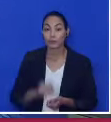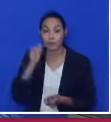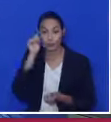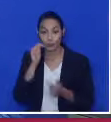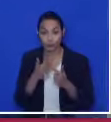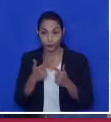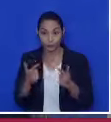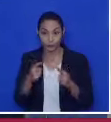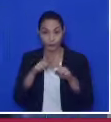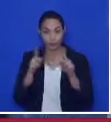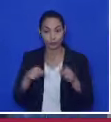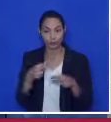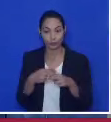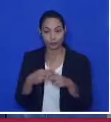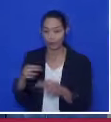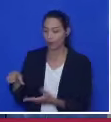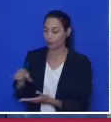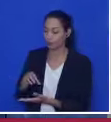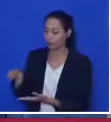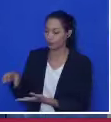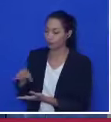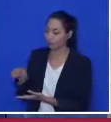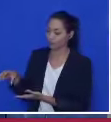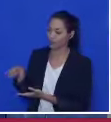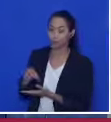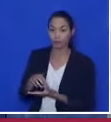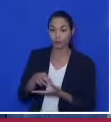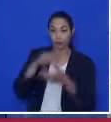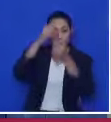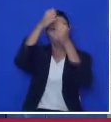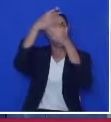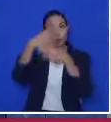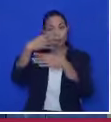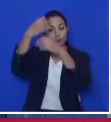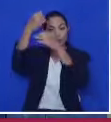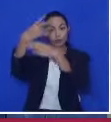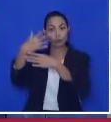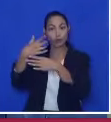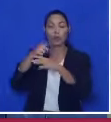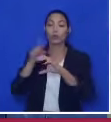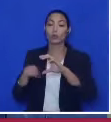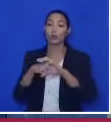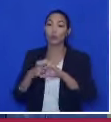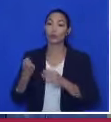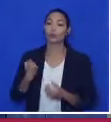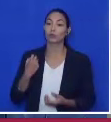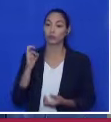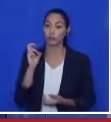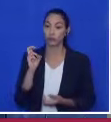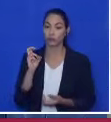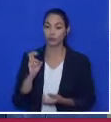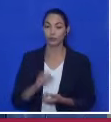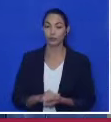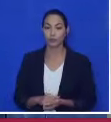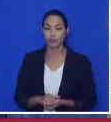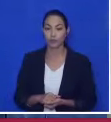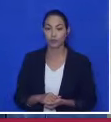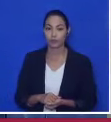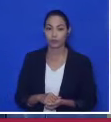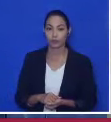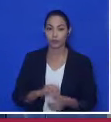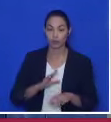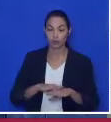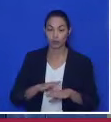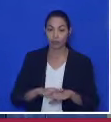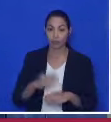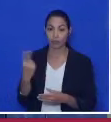este procedimento, recolhendo as bolas sorteadas no primeiro sorteio, colocando-as no suporte em cima do Globo número 5,